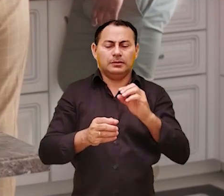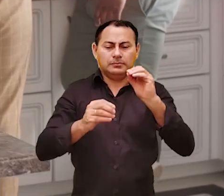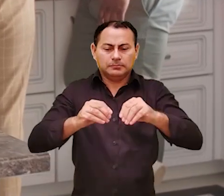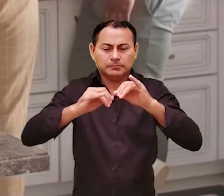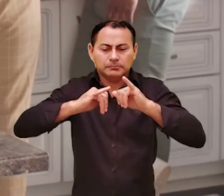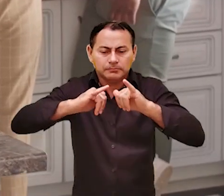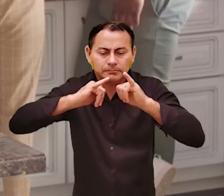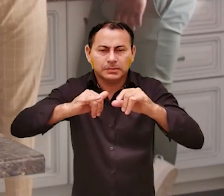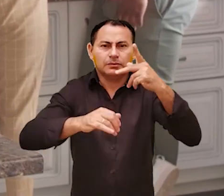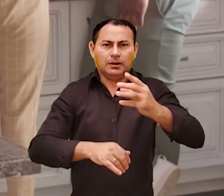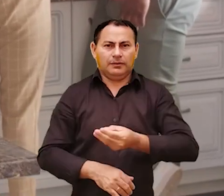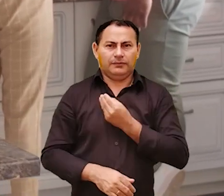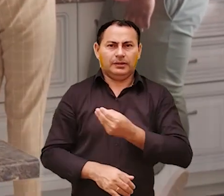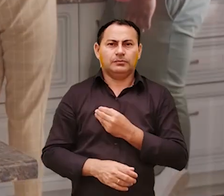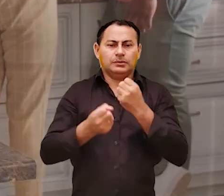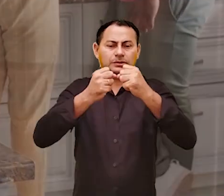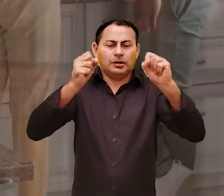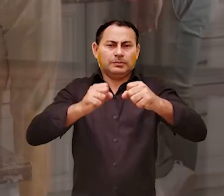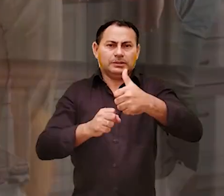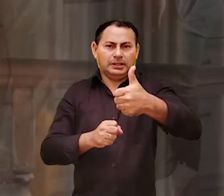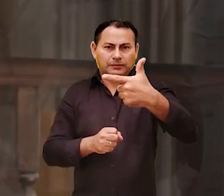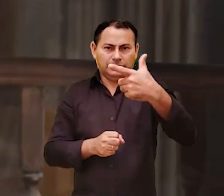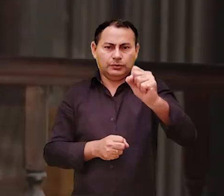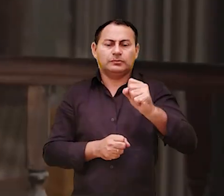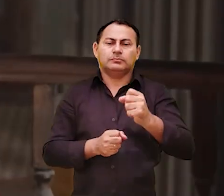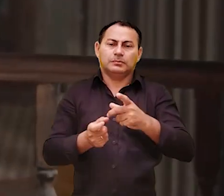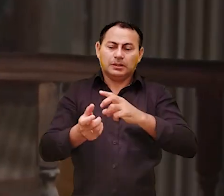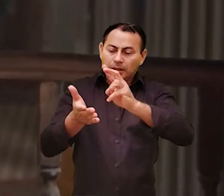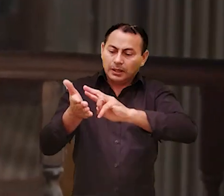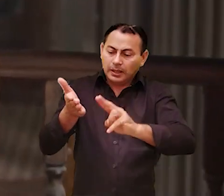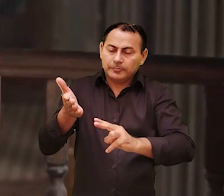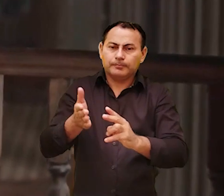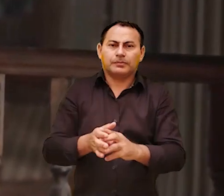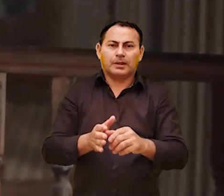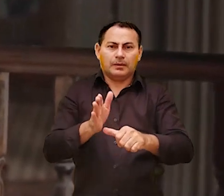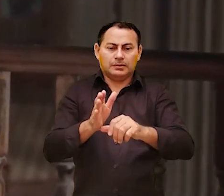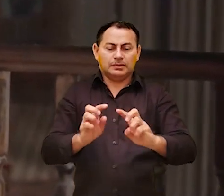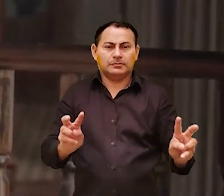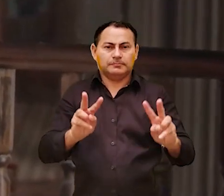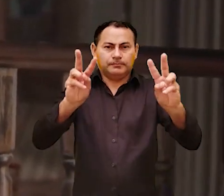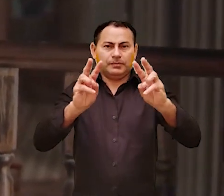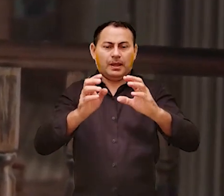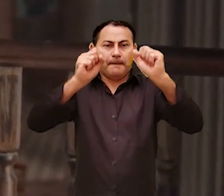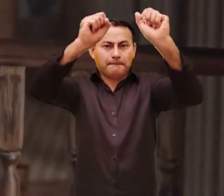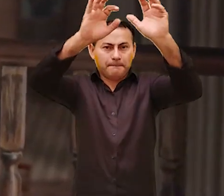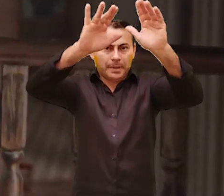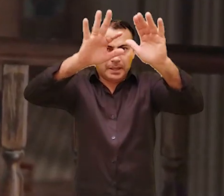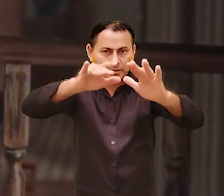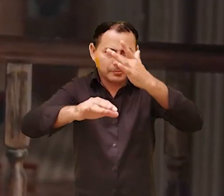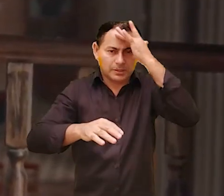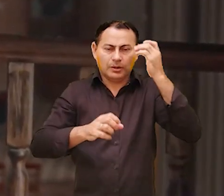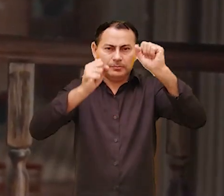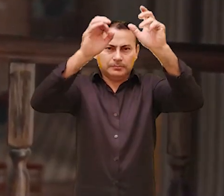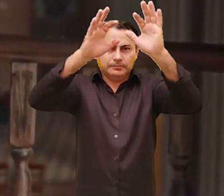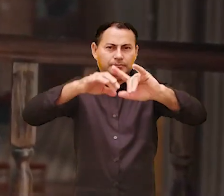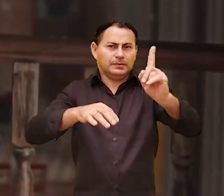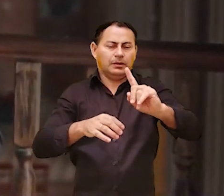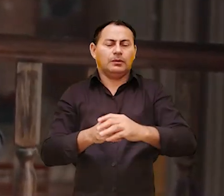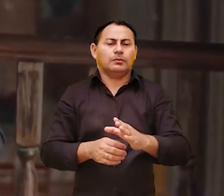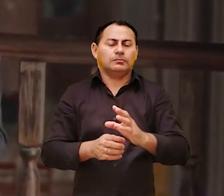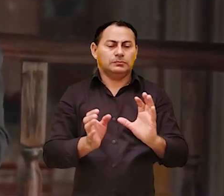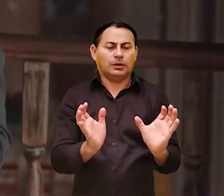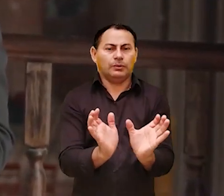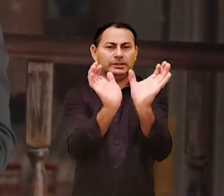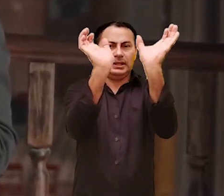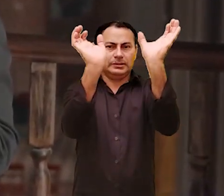que ele plantou em sua vida. No Salmo 128, que acabamos de ler, esse princípio de que as bênçãos do homem abençoado